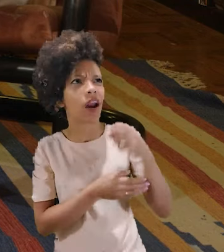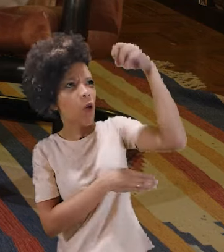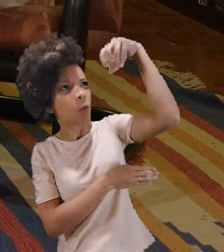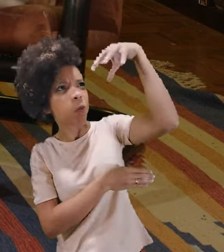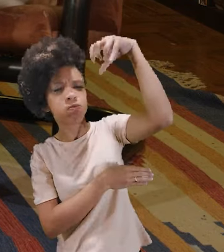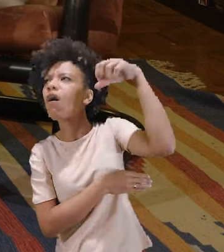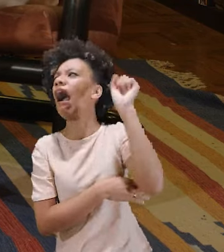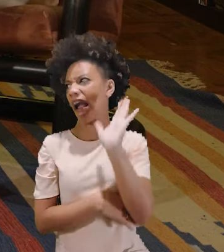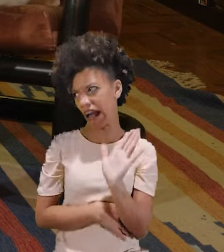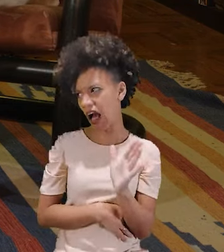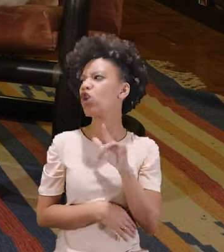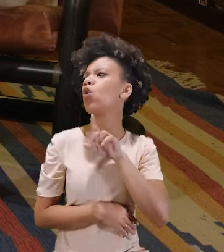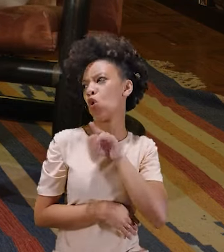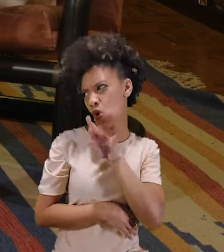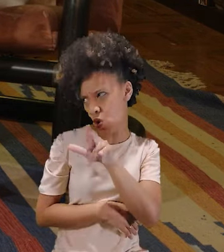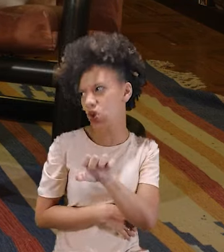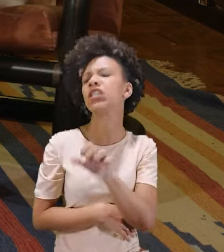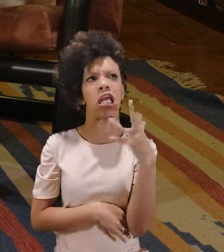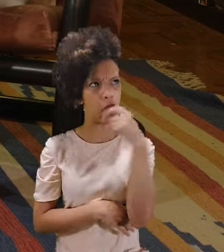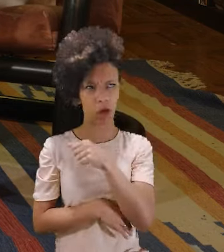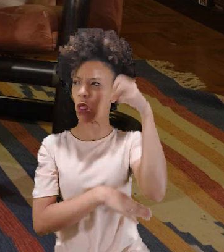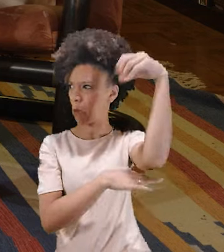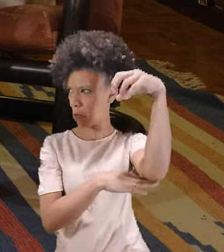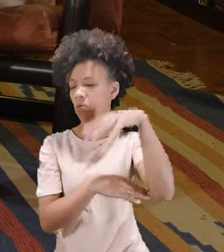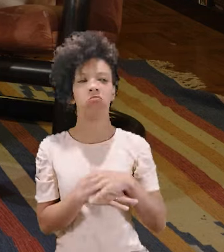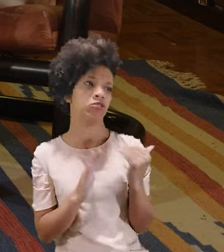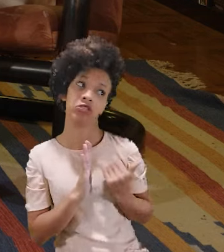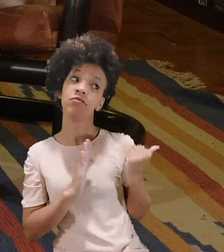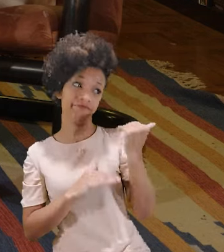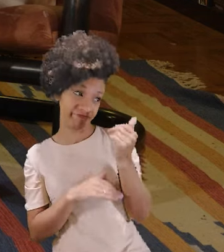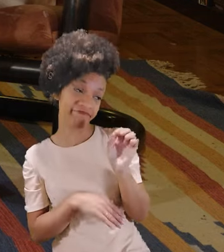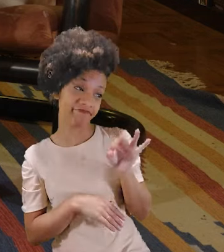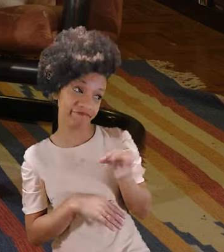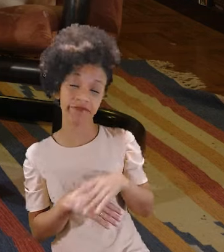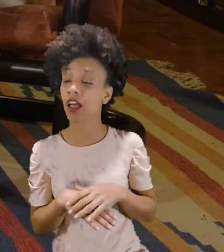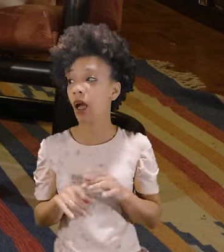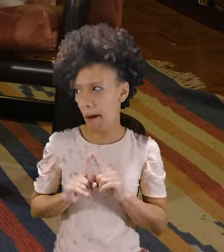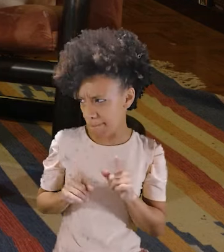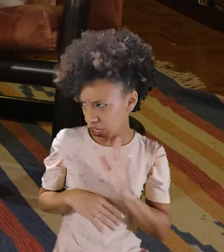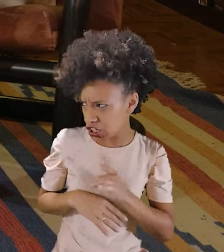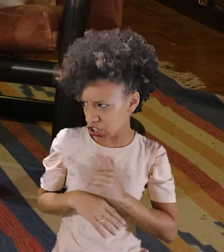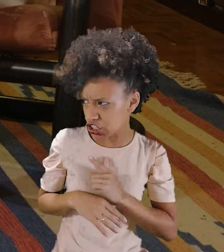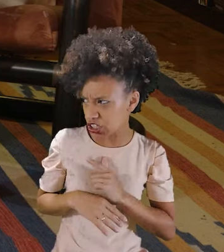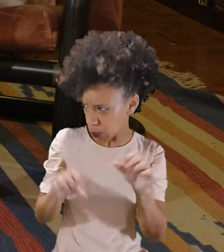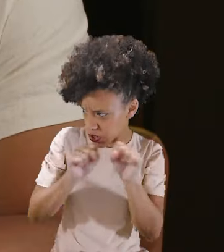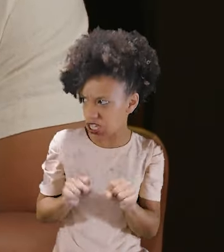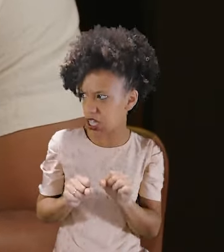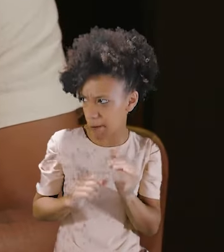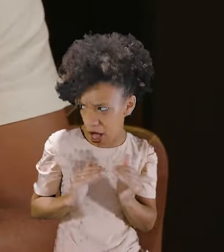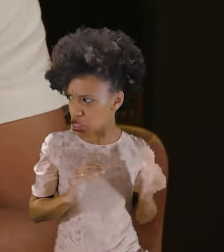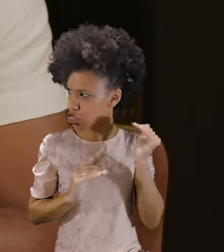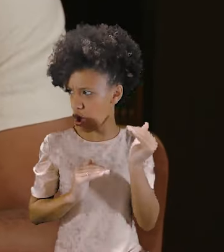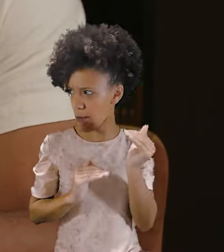Pois é a ponta gastar uma luta em que o outro bonito que era também alto nível né daqui é a cara que já tinha além de Top